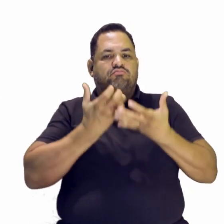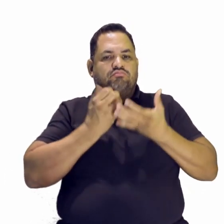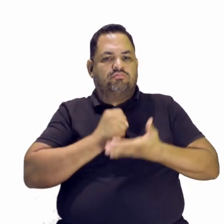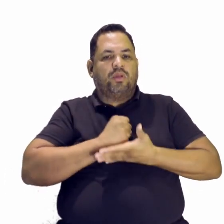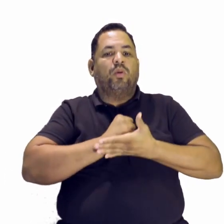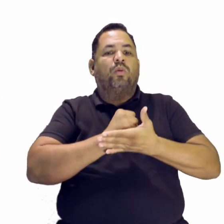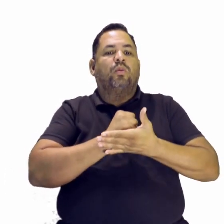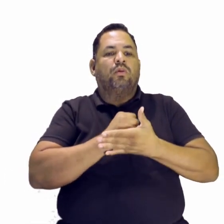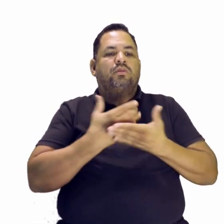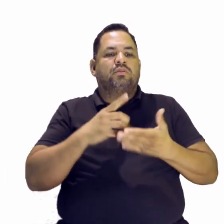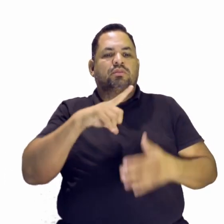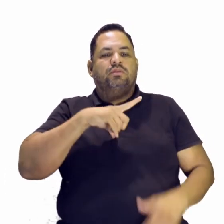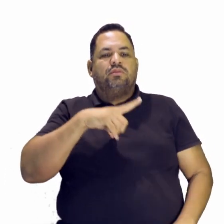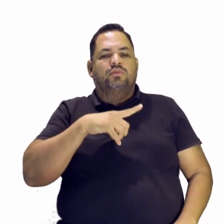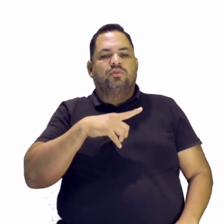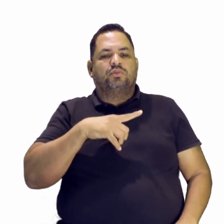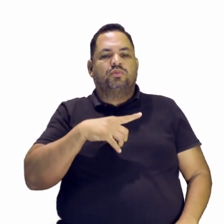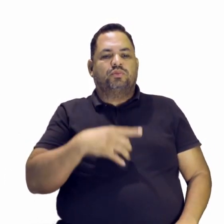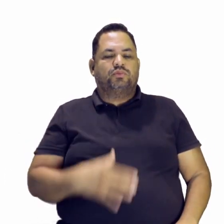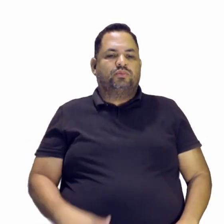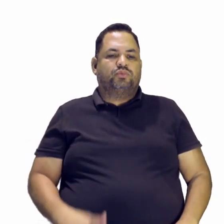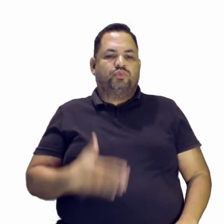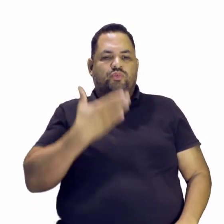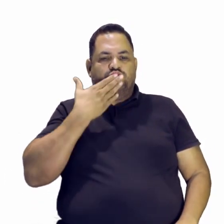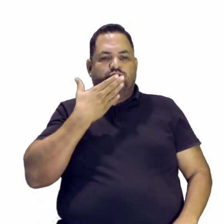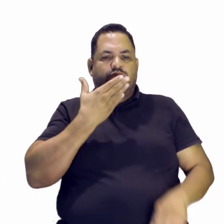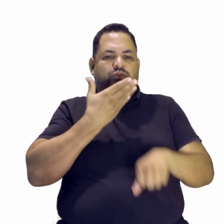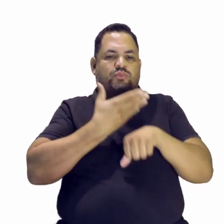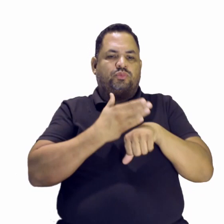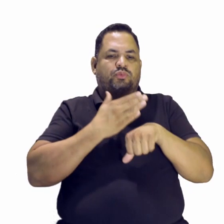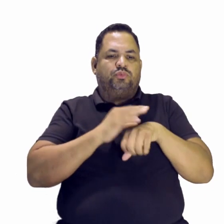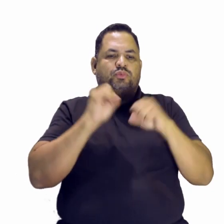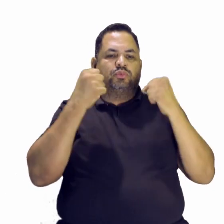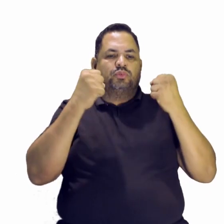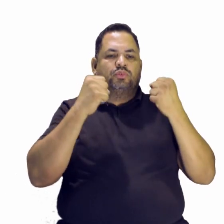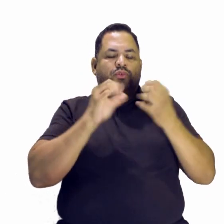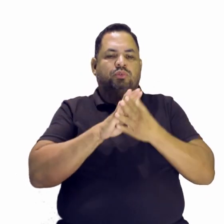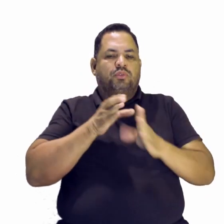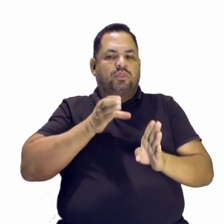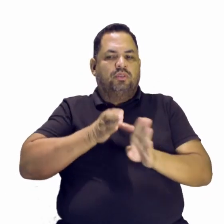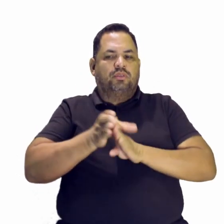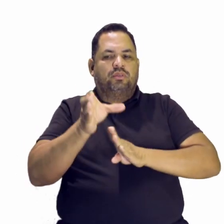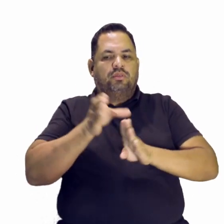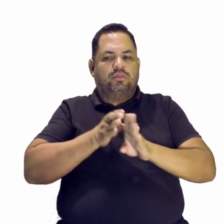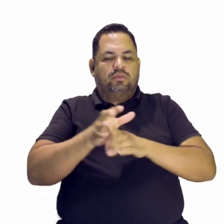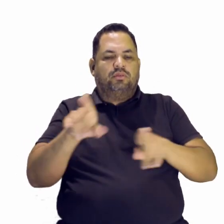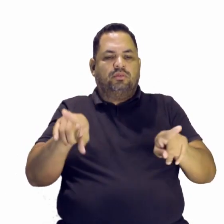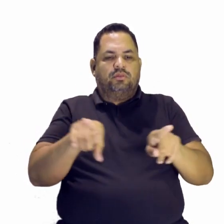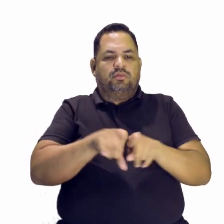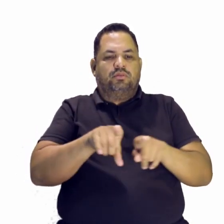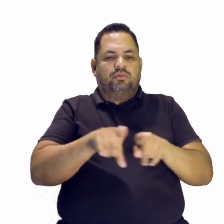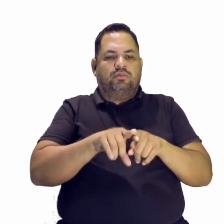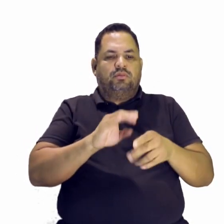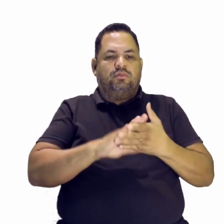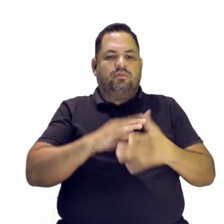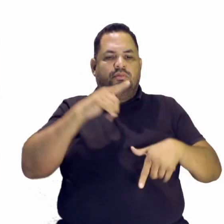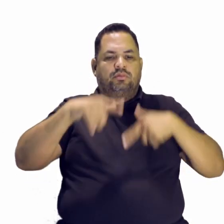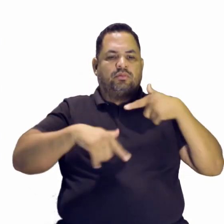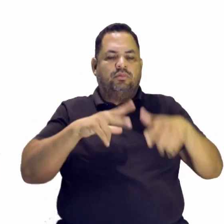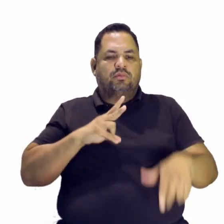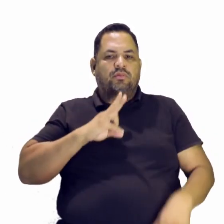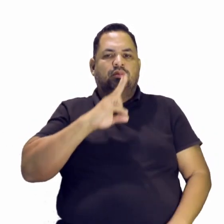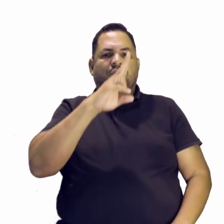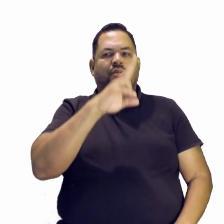fadiga. Tem também ao tipo de exercício físico que é recomendado. Tem também o nível de produção de